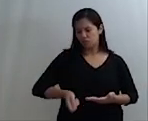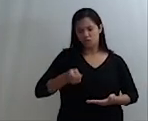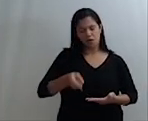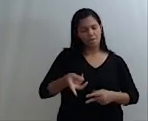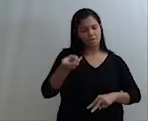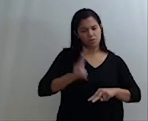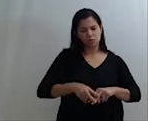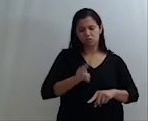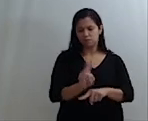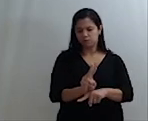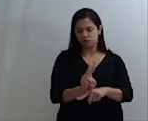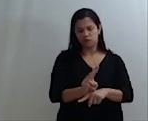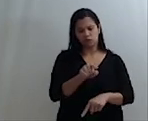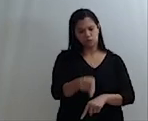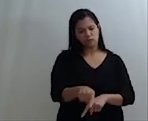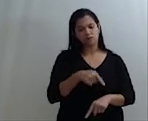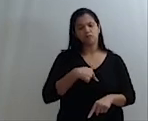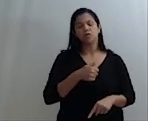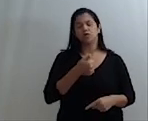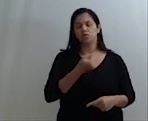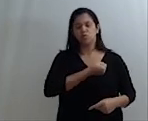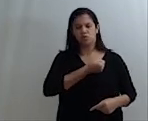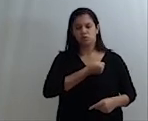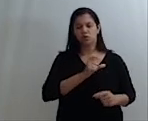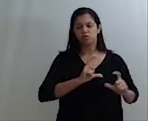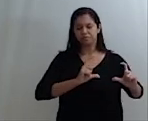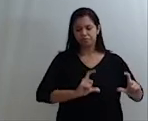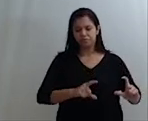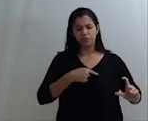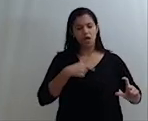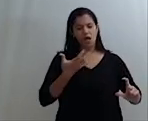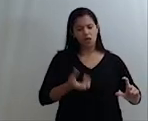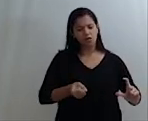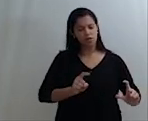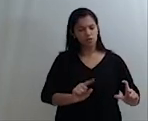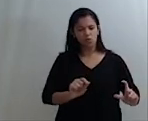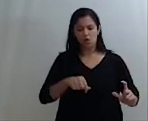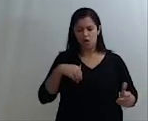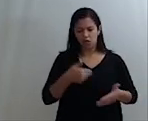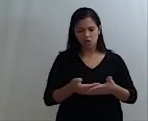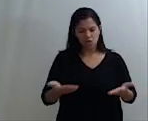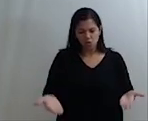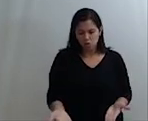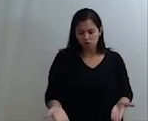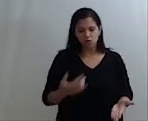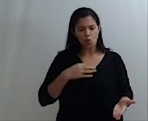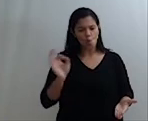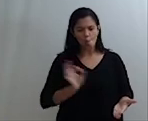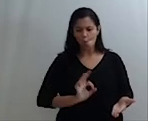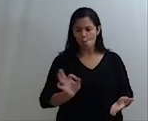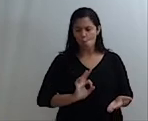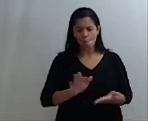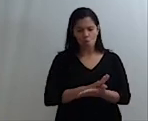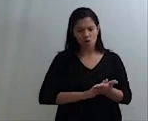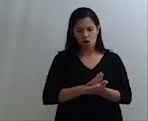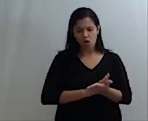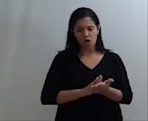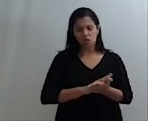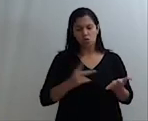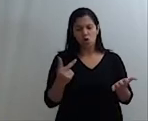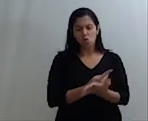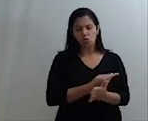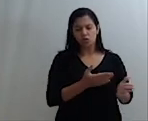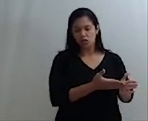folhas 461 463 e considerando que até a esta altura não houve alteração do quadro fático que